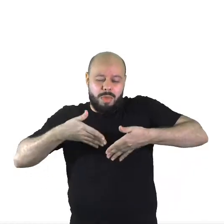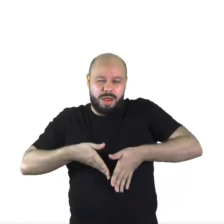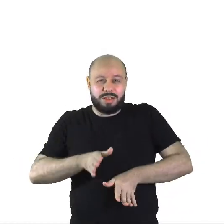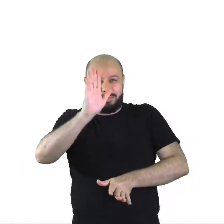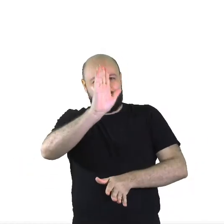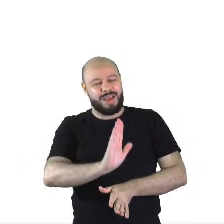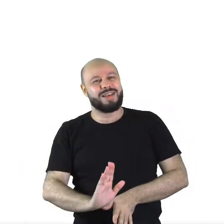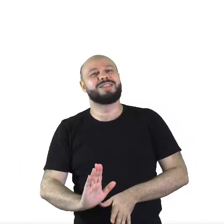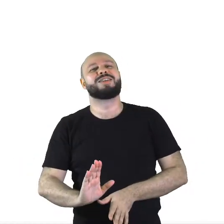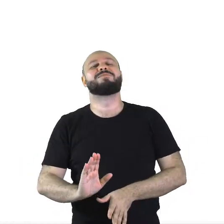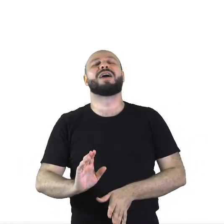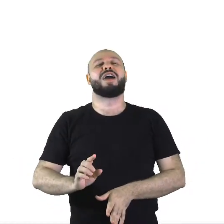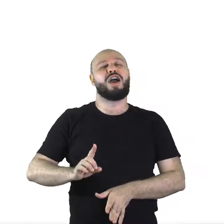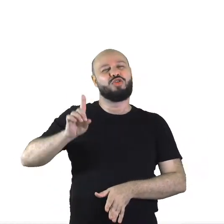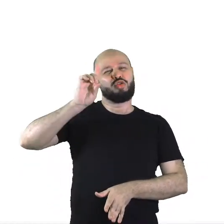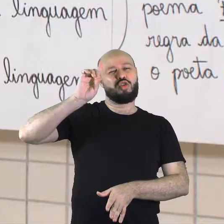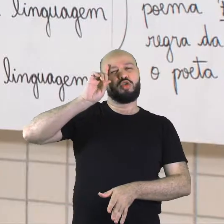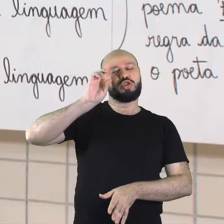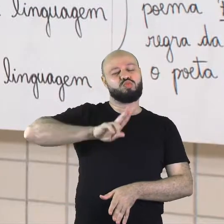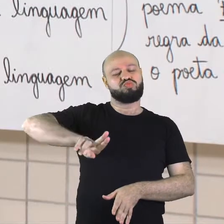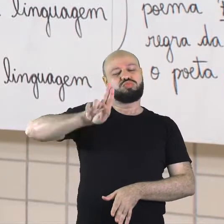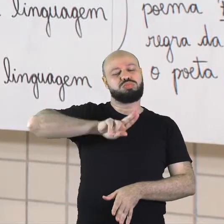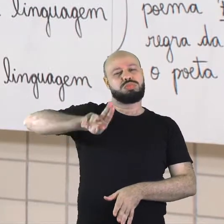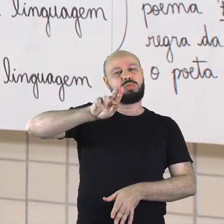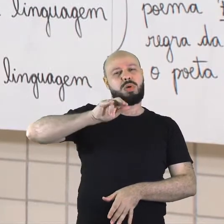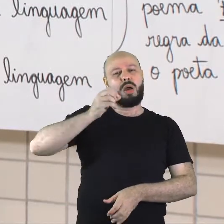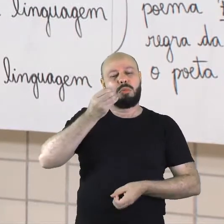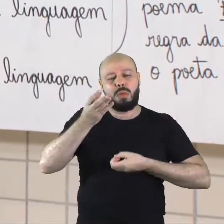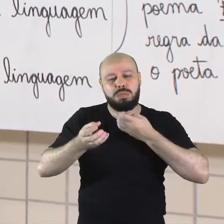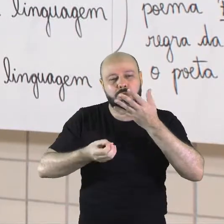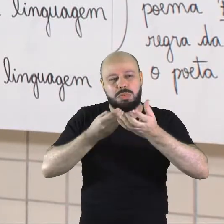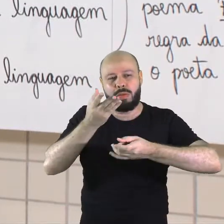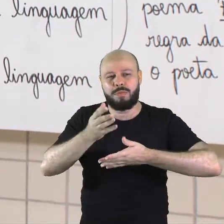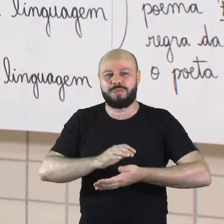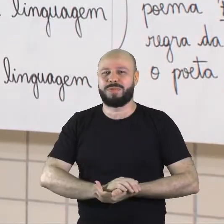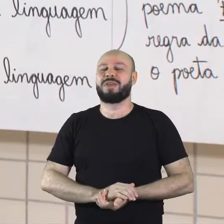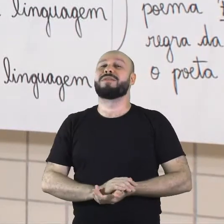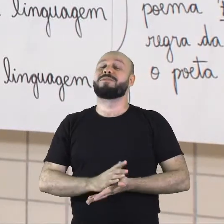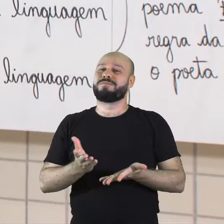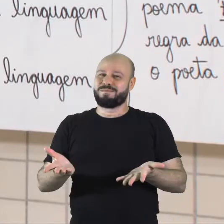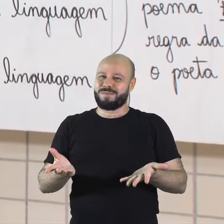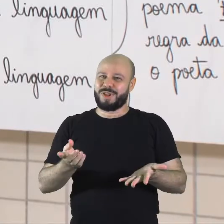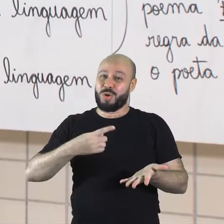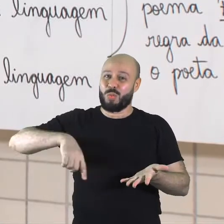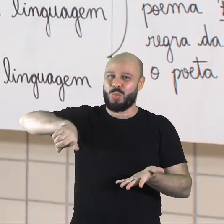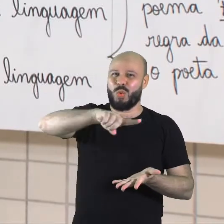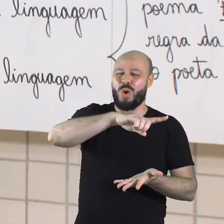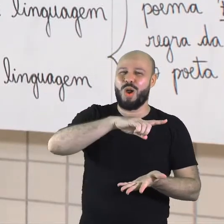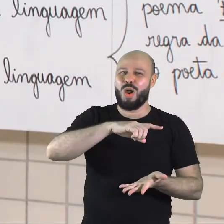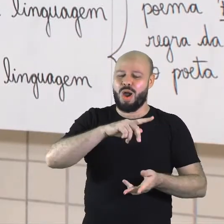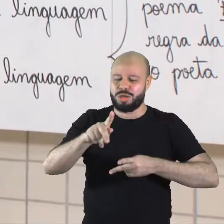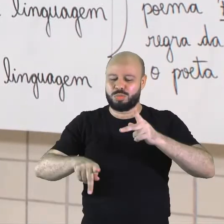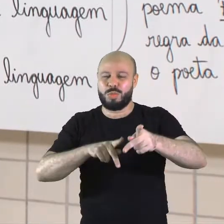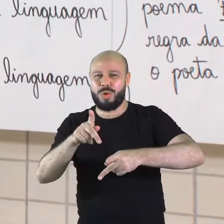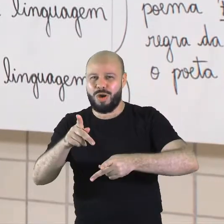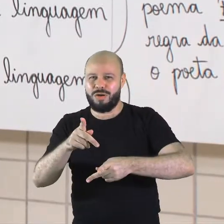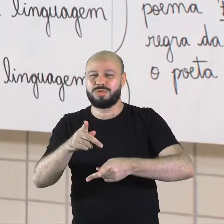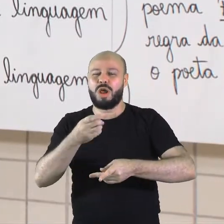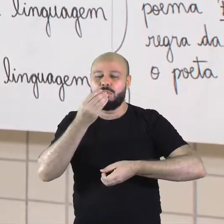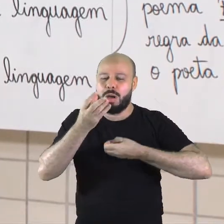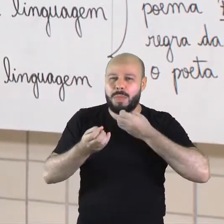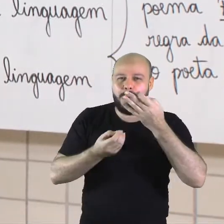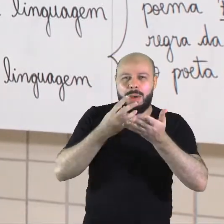brasileira dizem todos os dias. Aí ele vem, né, colocando a maneira como a gente diz popularmente essa